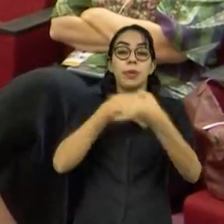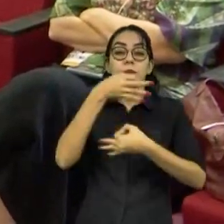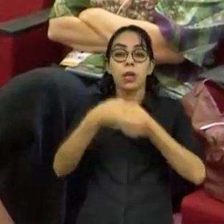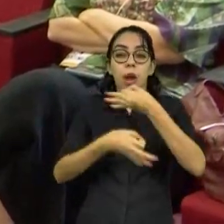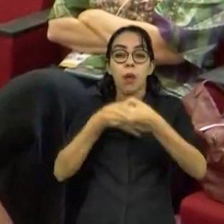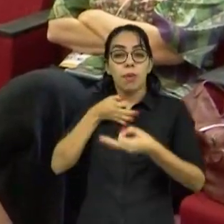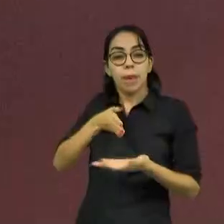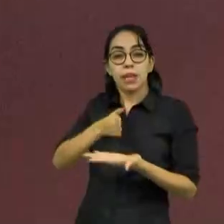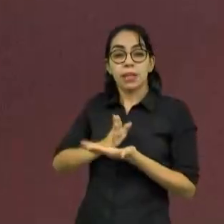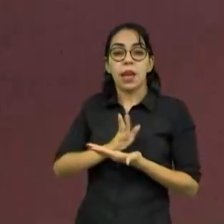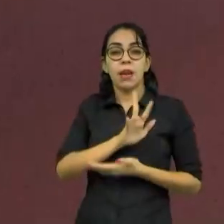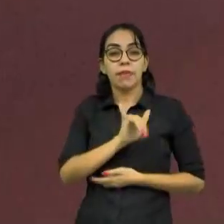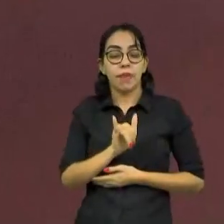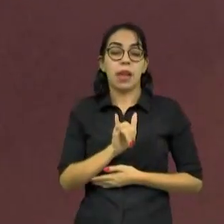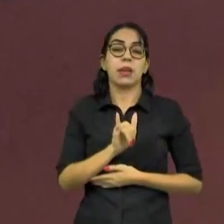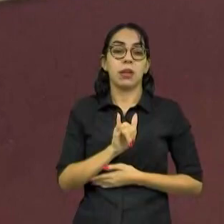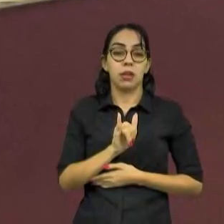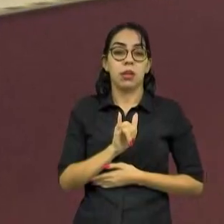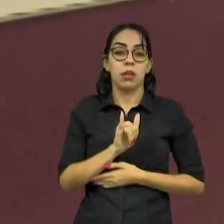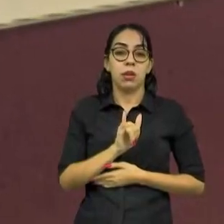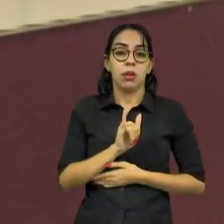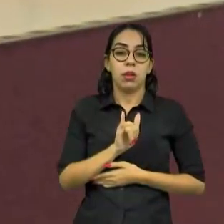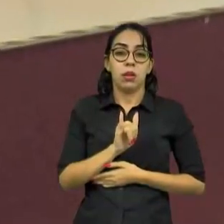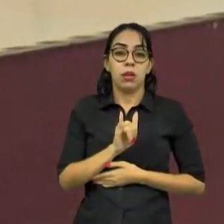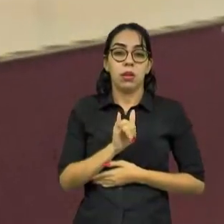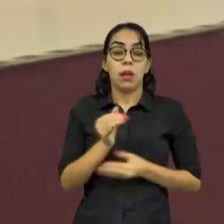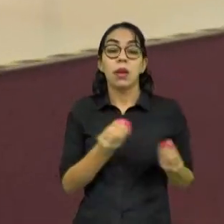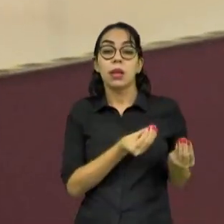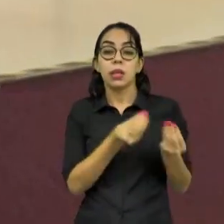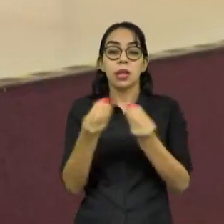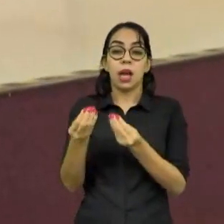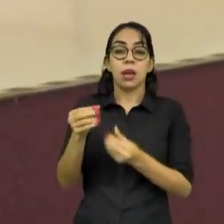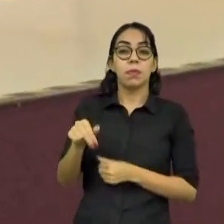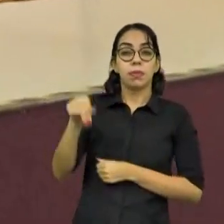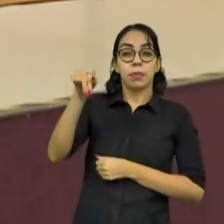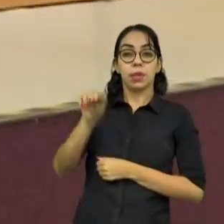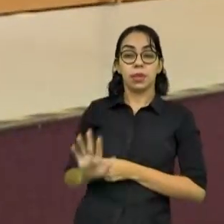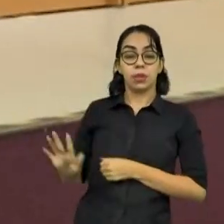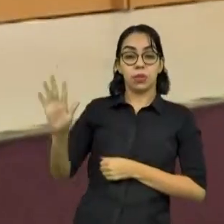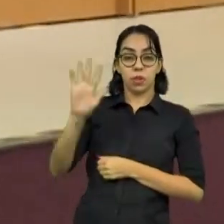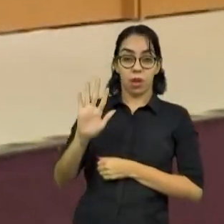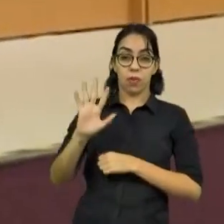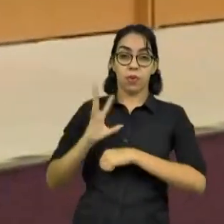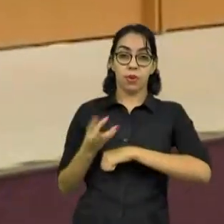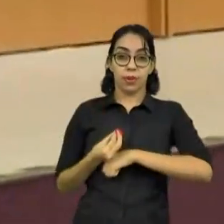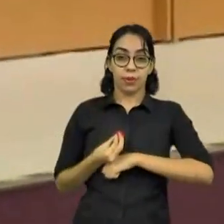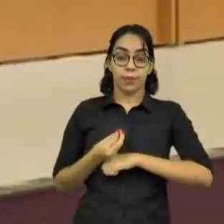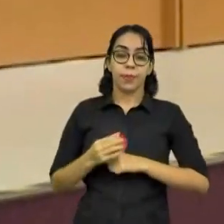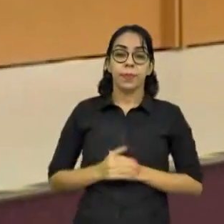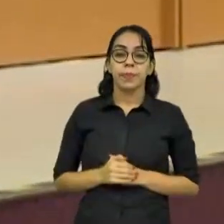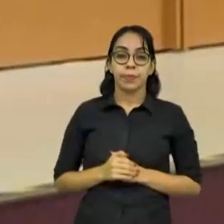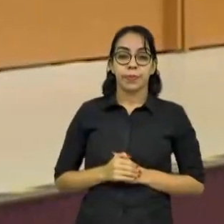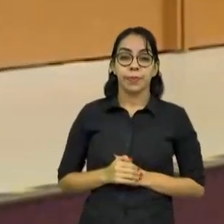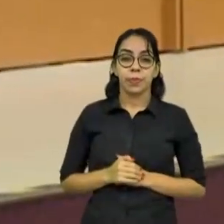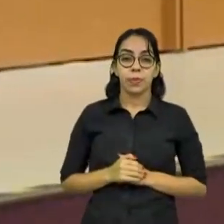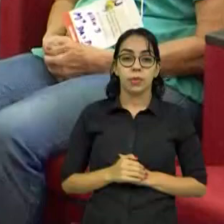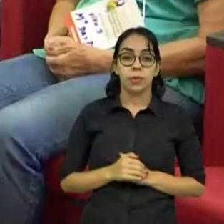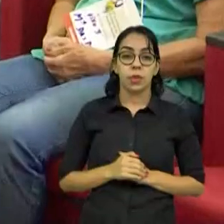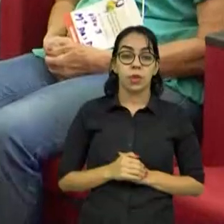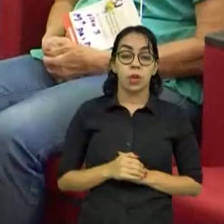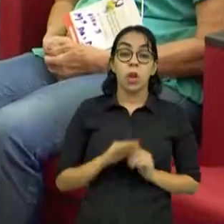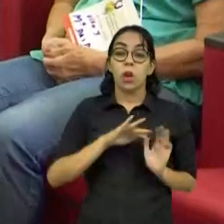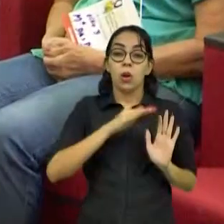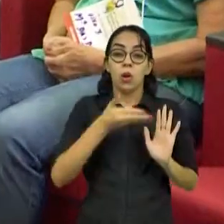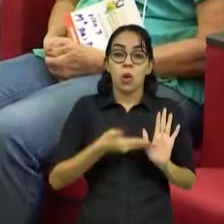Conferência Nacional. São iniciativas propostas pelos gestores e toda a sociedade civil. Em pauta na conferência,